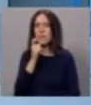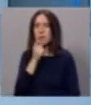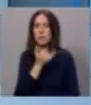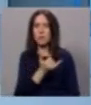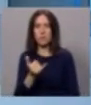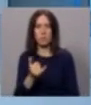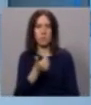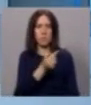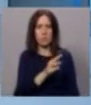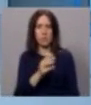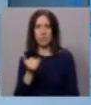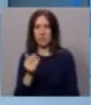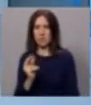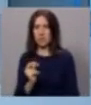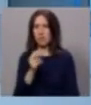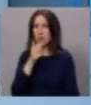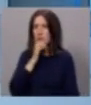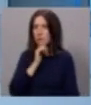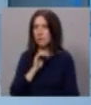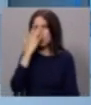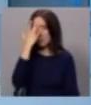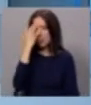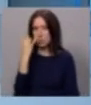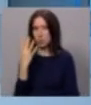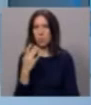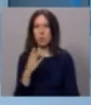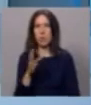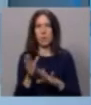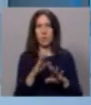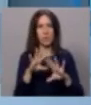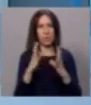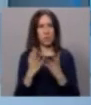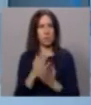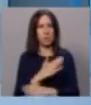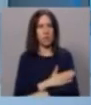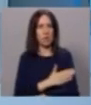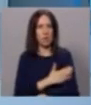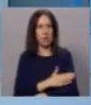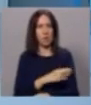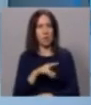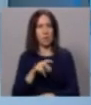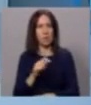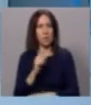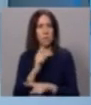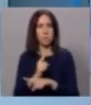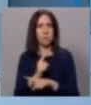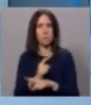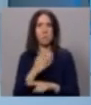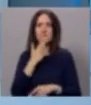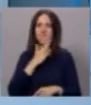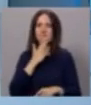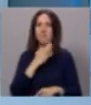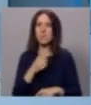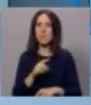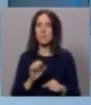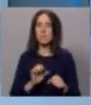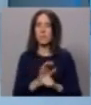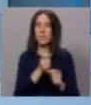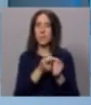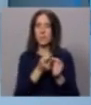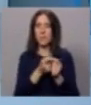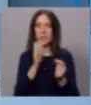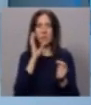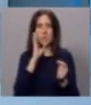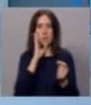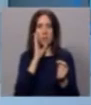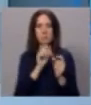Beja, 23 para Évora e para Setúbal, o vento em geral fraco de noroeste, também a soprar moderado no litoral durante a